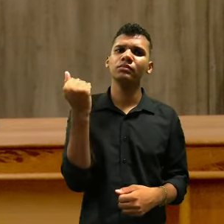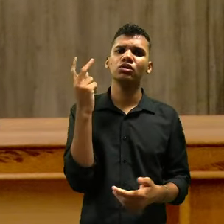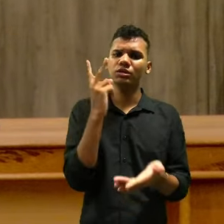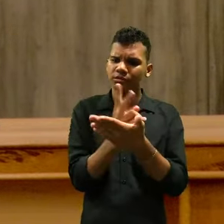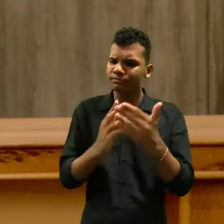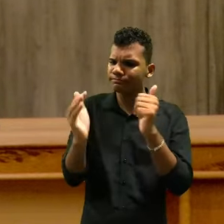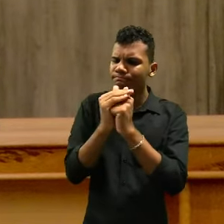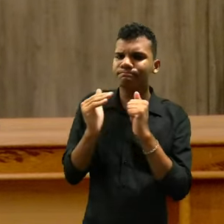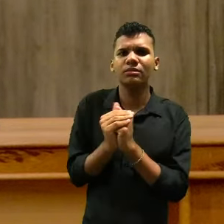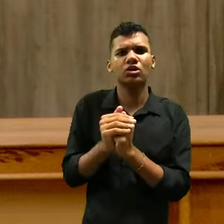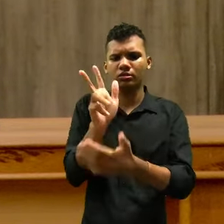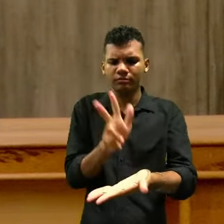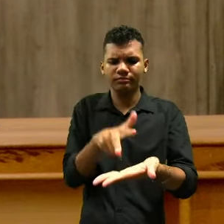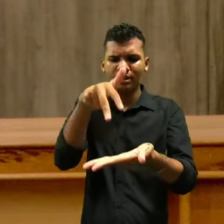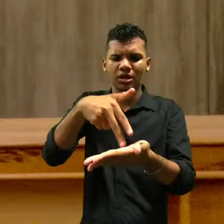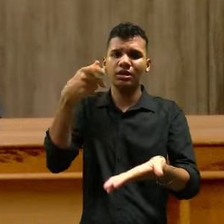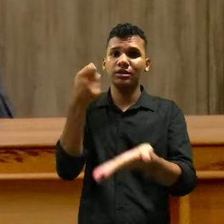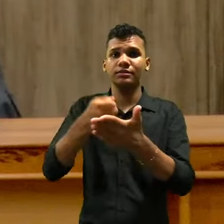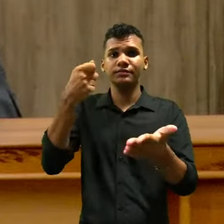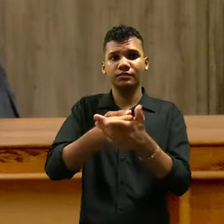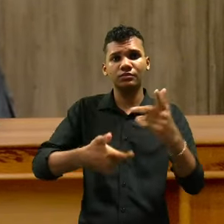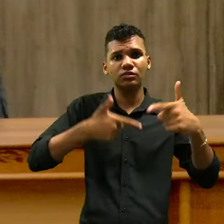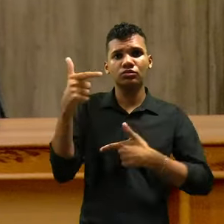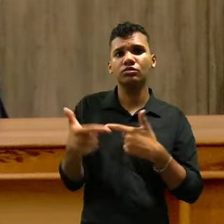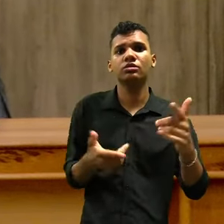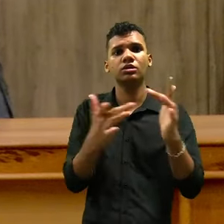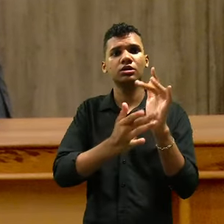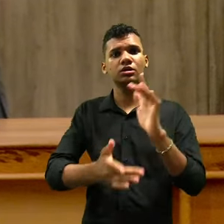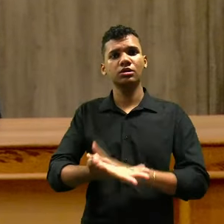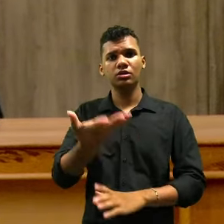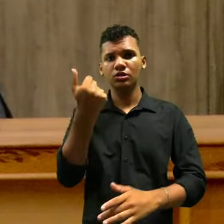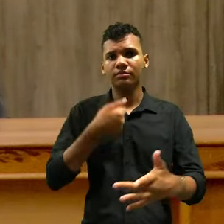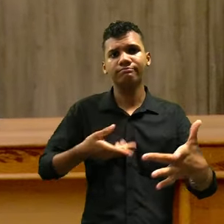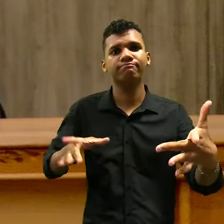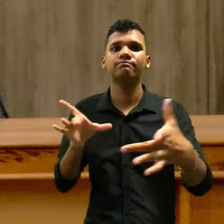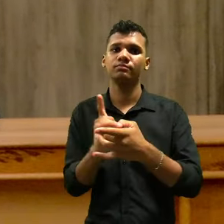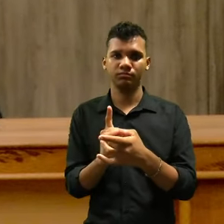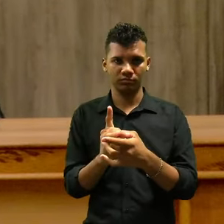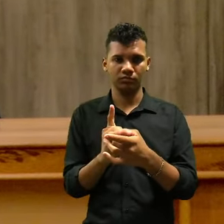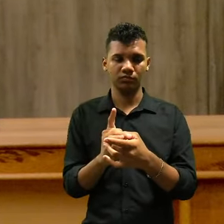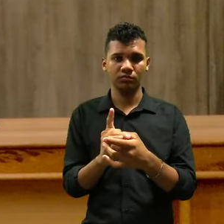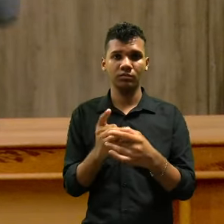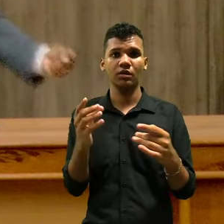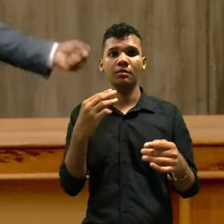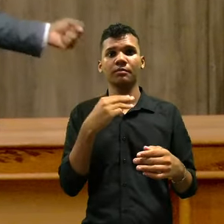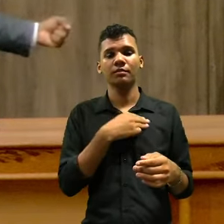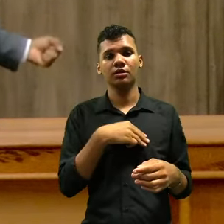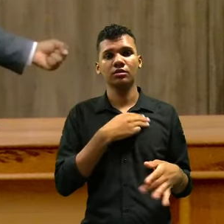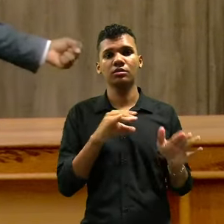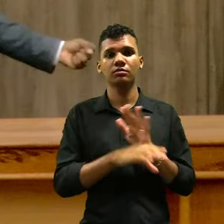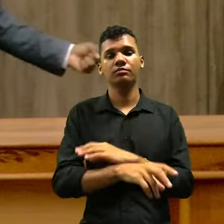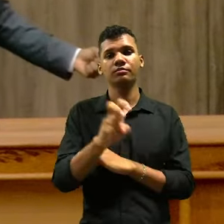oração Jesus te chama é paraa comunhão Jesus olha para cá Mateus 51